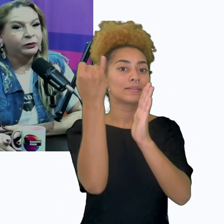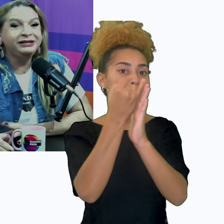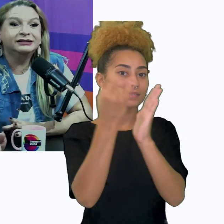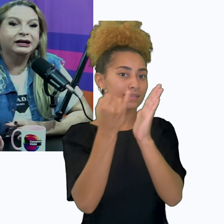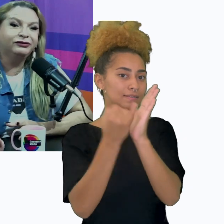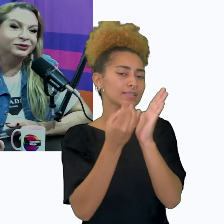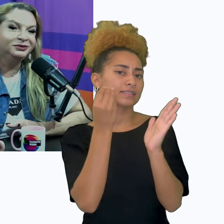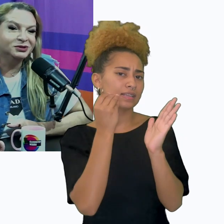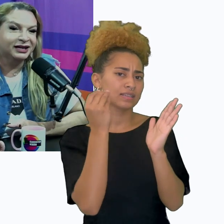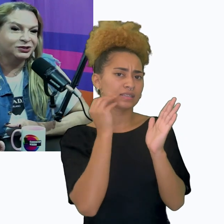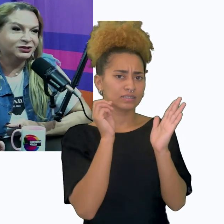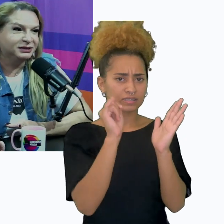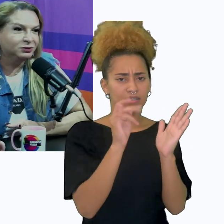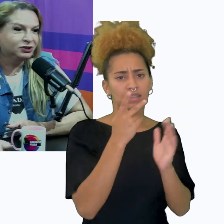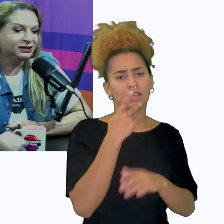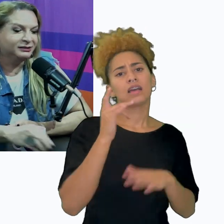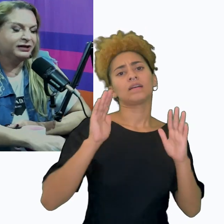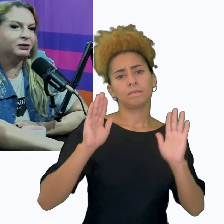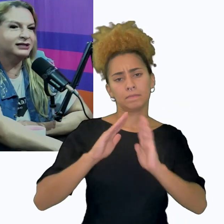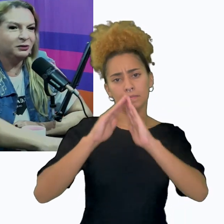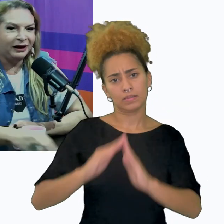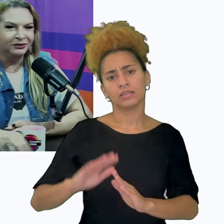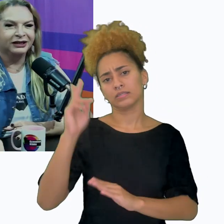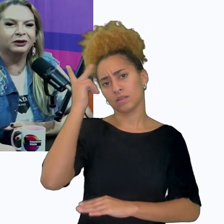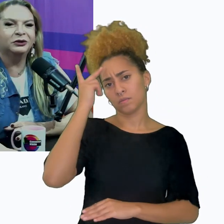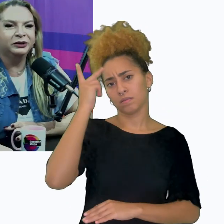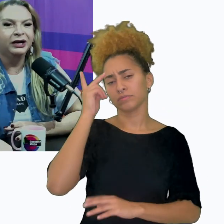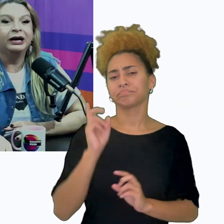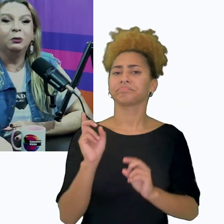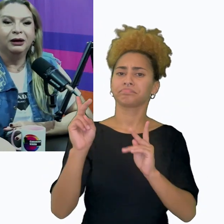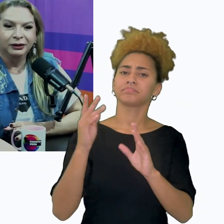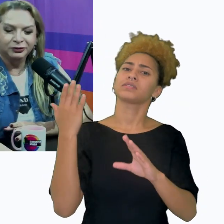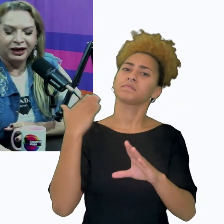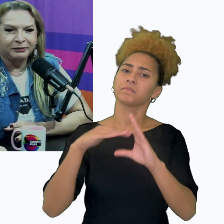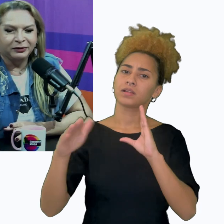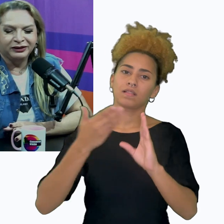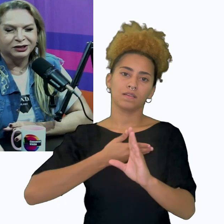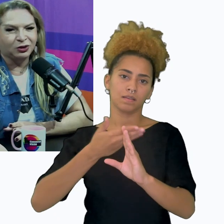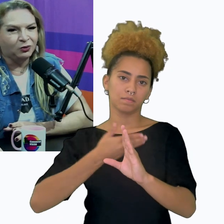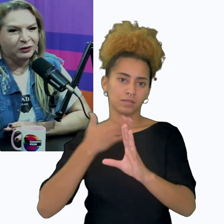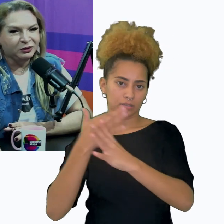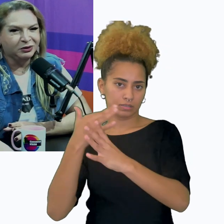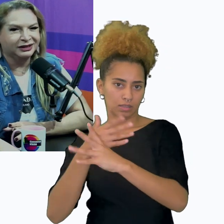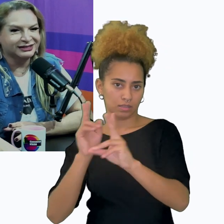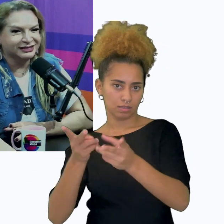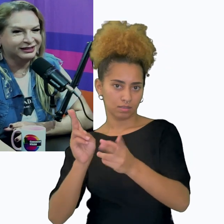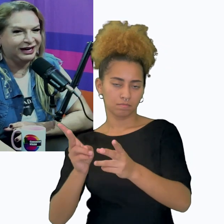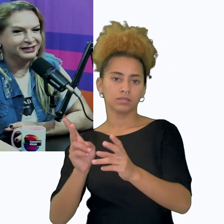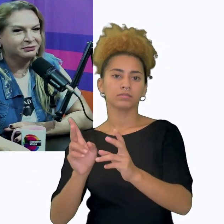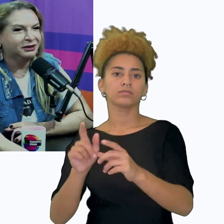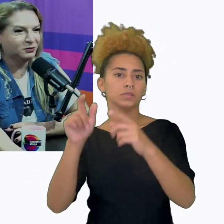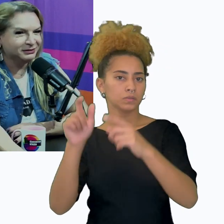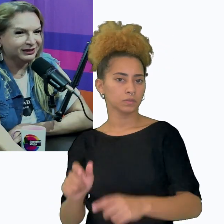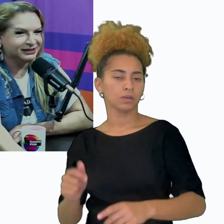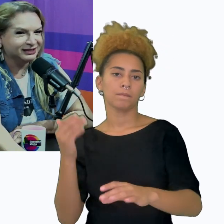eu me inscrevo nos testes, mesmo que diga assim, tem que morar em São Paulo, tem que morar no Rio. Eu mando, aí pego o endereço de algum amigo meu que tá nessas cidades e